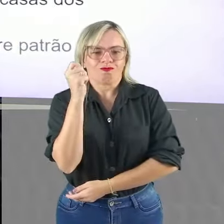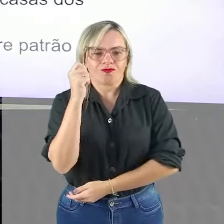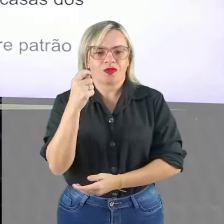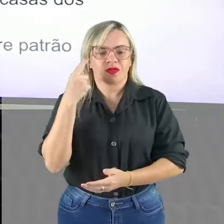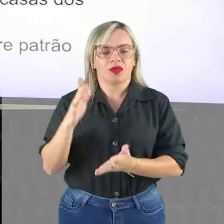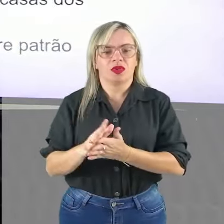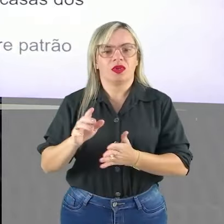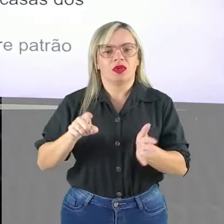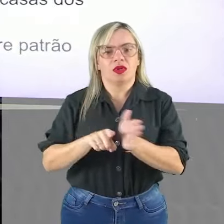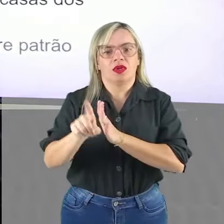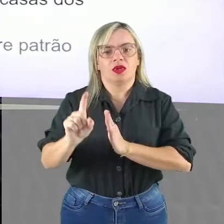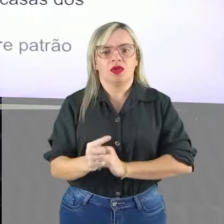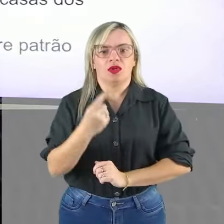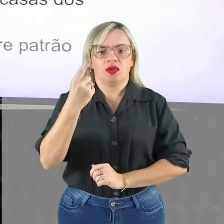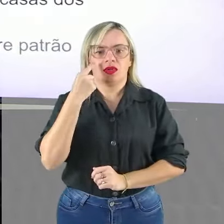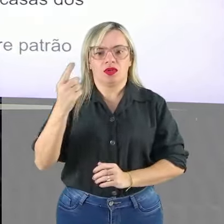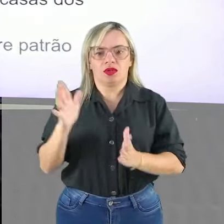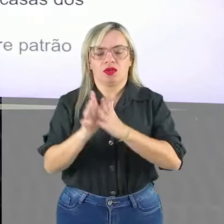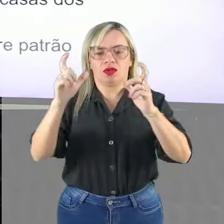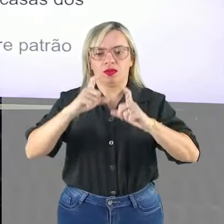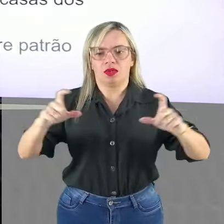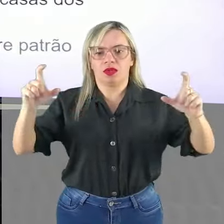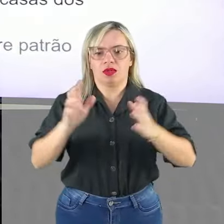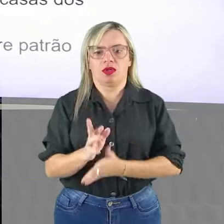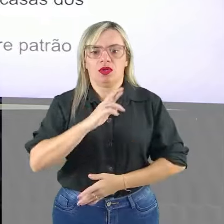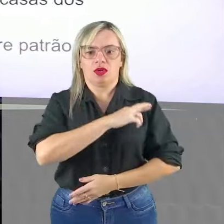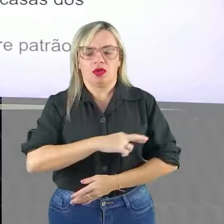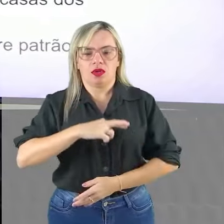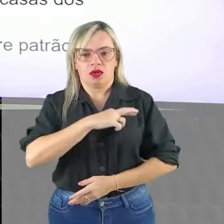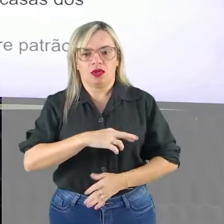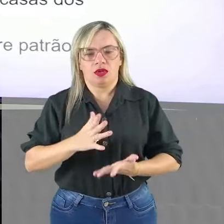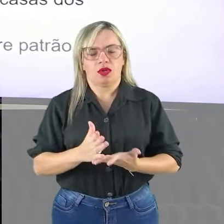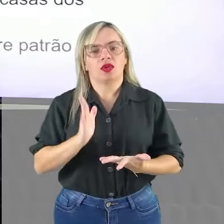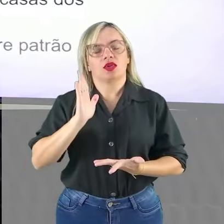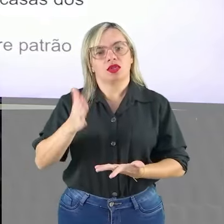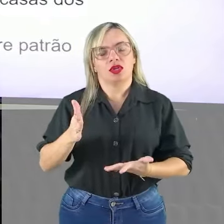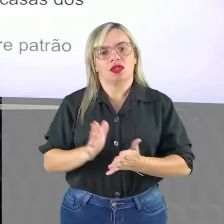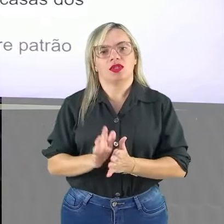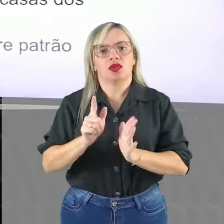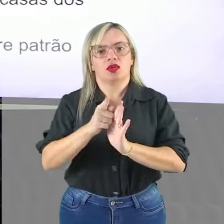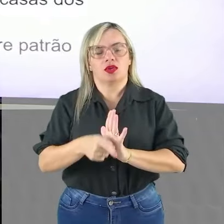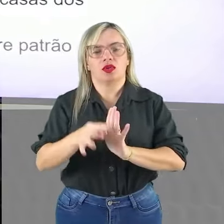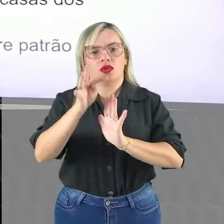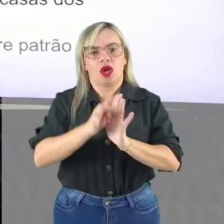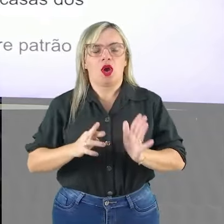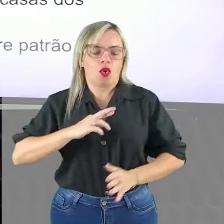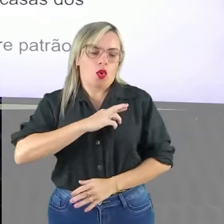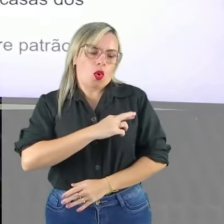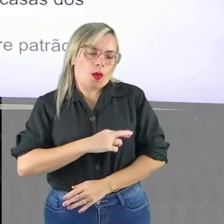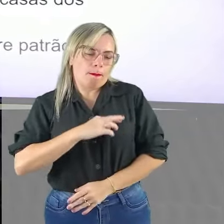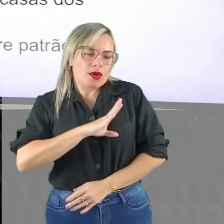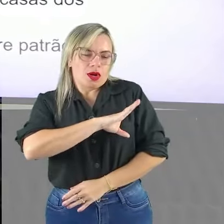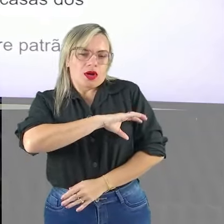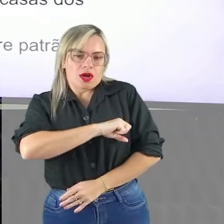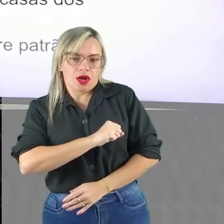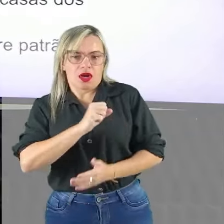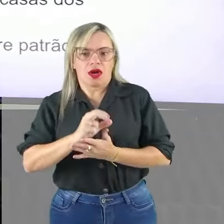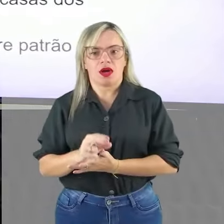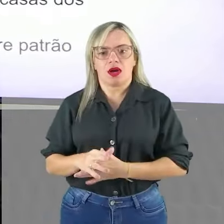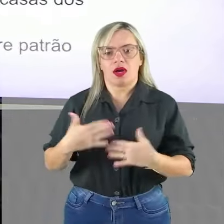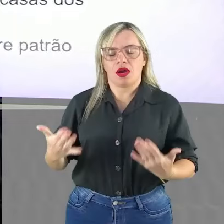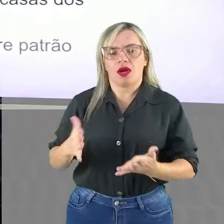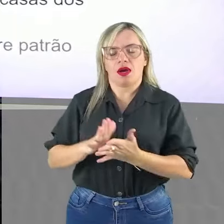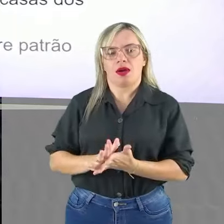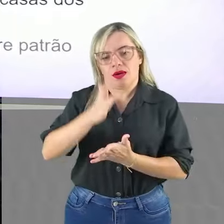questão Um no fragmento do romance então eu já sei qual é o gênero textual é um romance tá a uruguaia